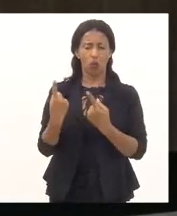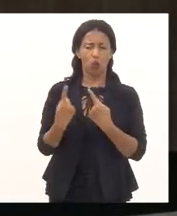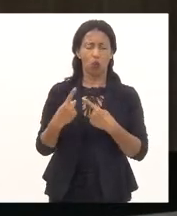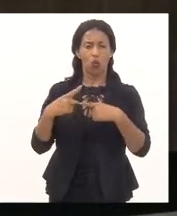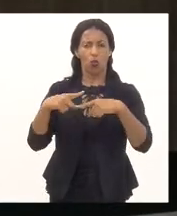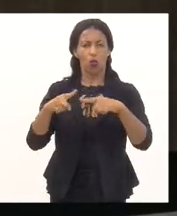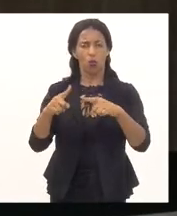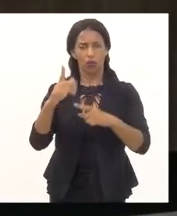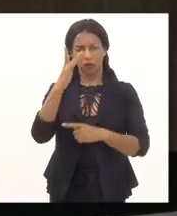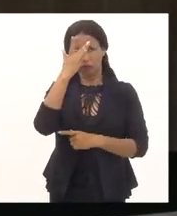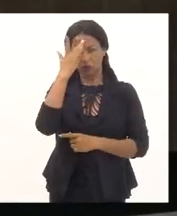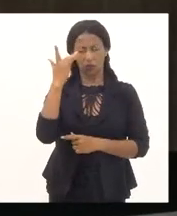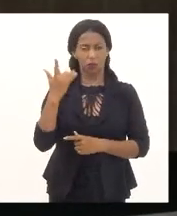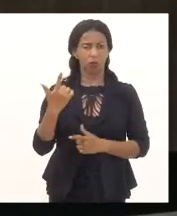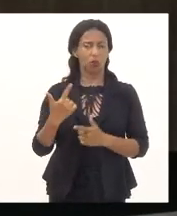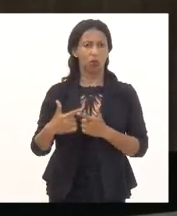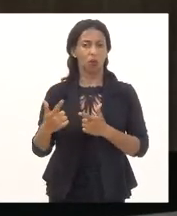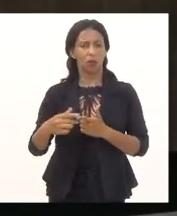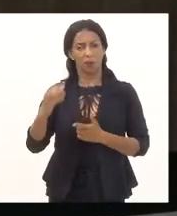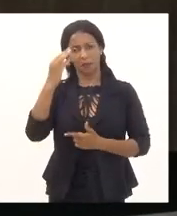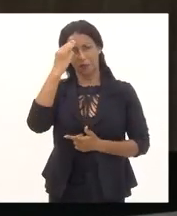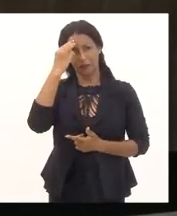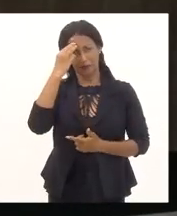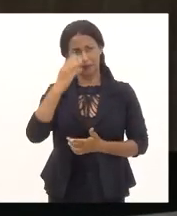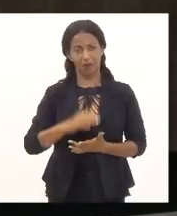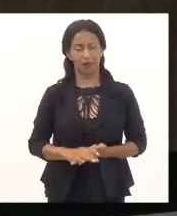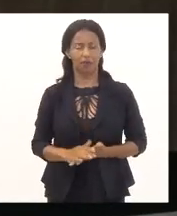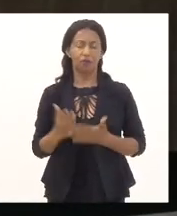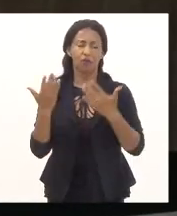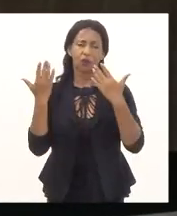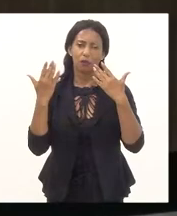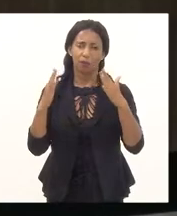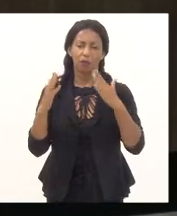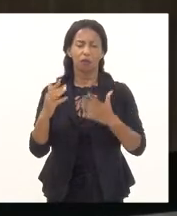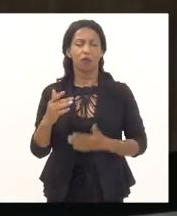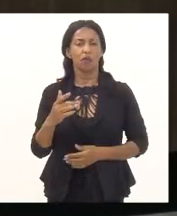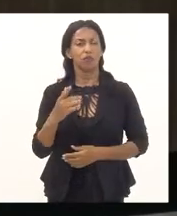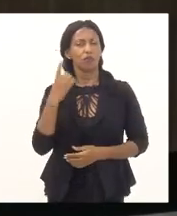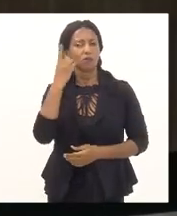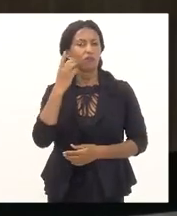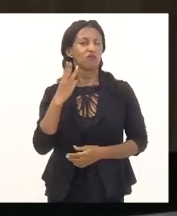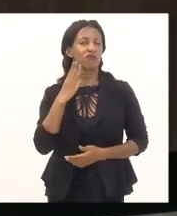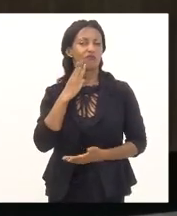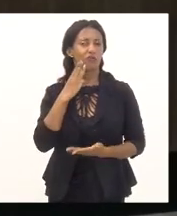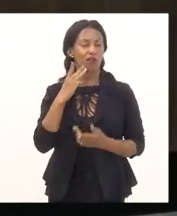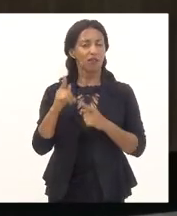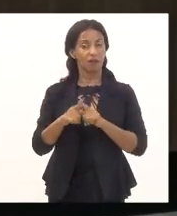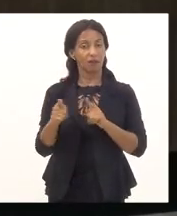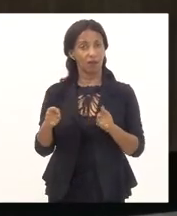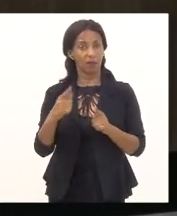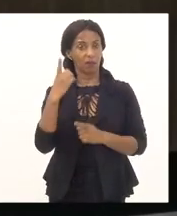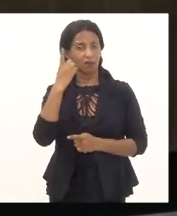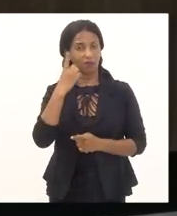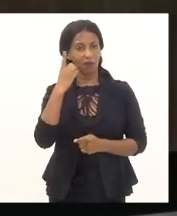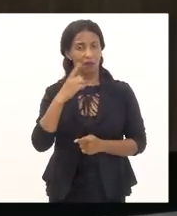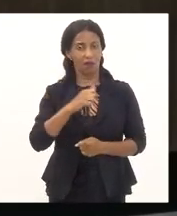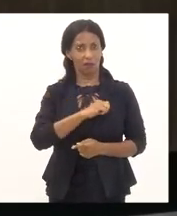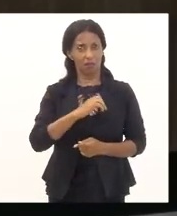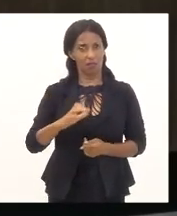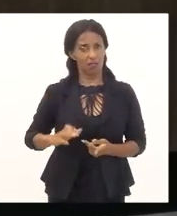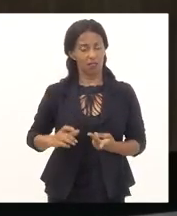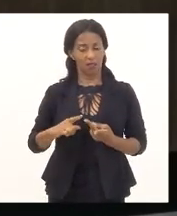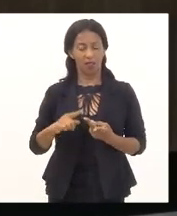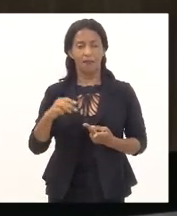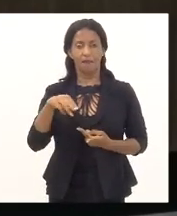contra os usuários da saúde mental. Então, eu parabenizo o deputado Valdeque Carneiro, também os deputados André Ciliano e